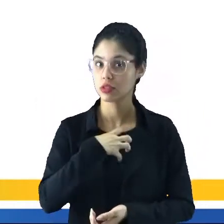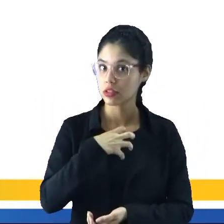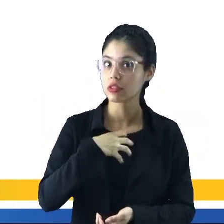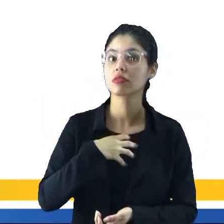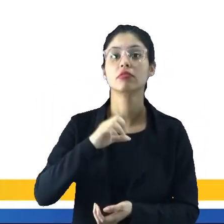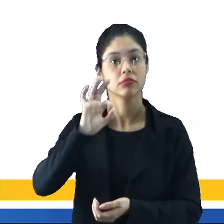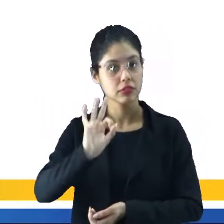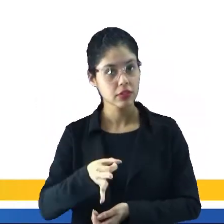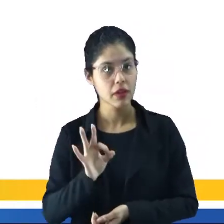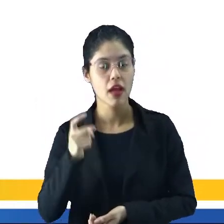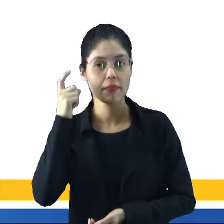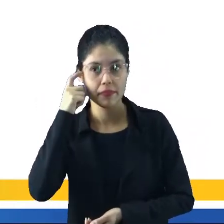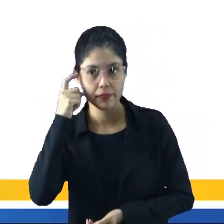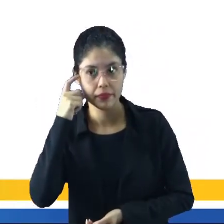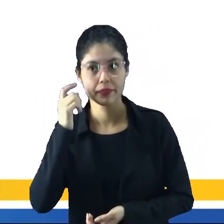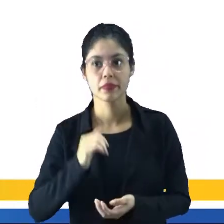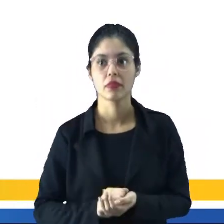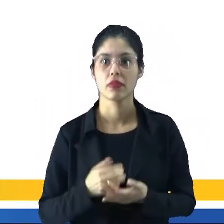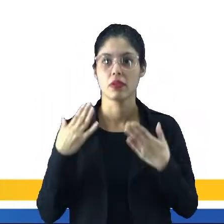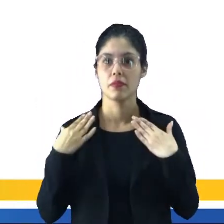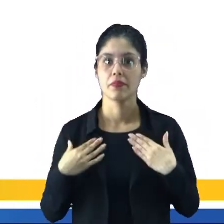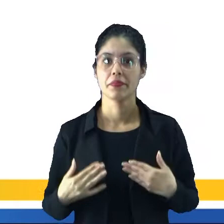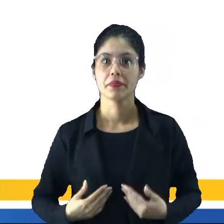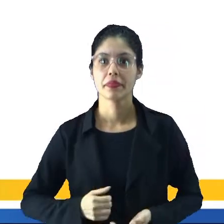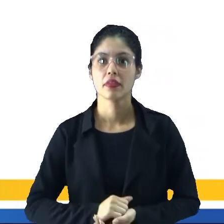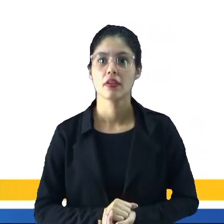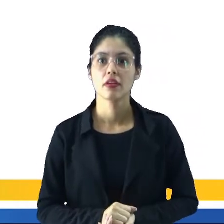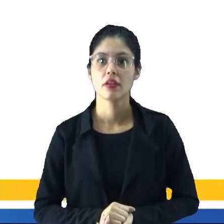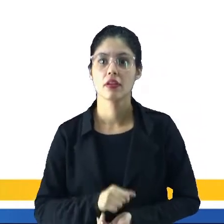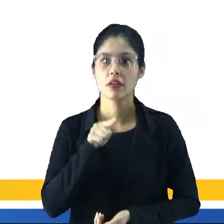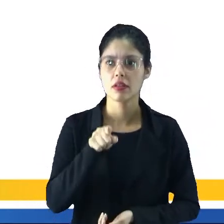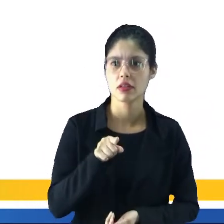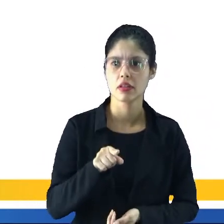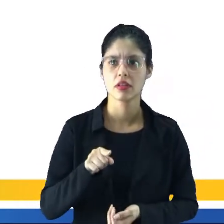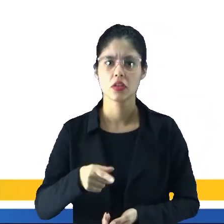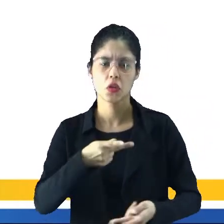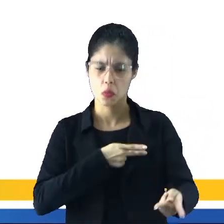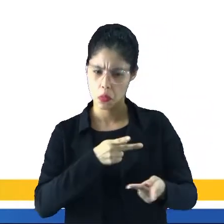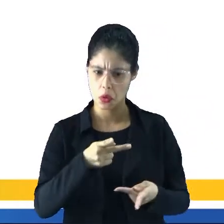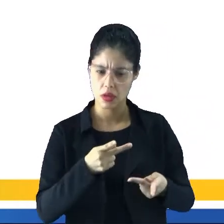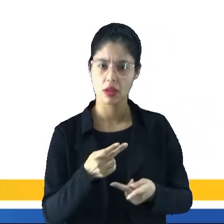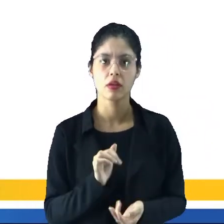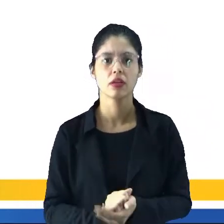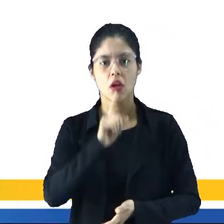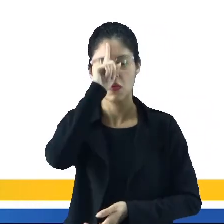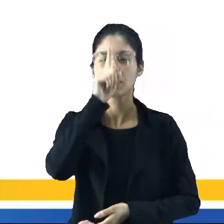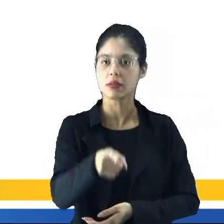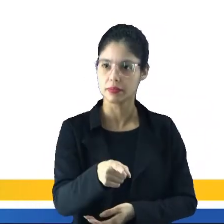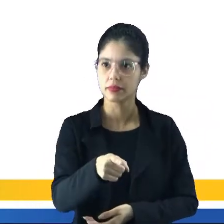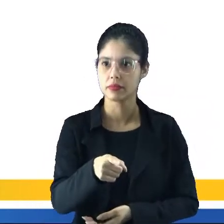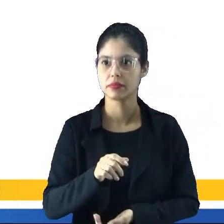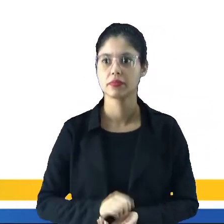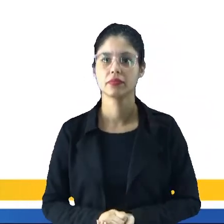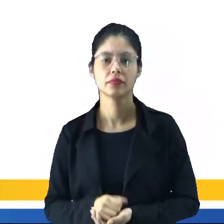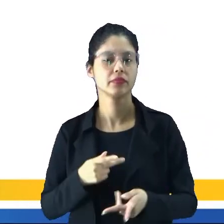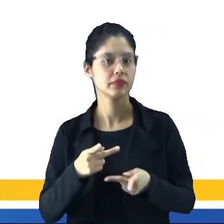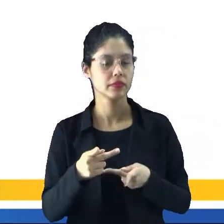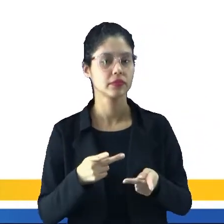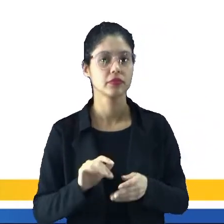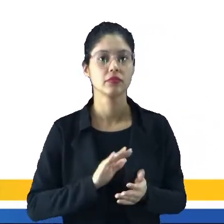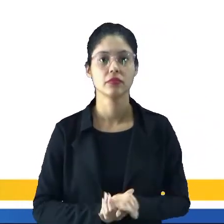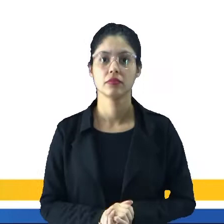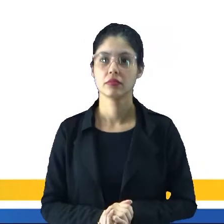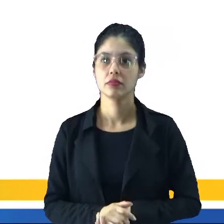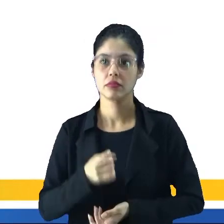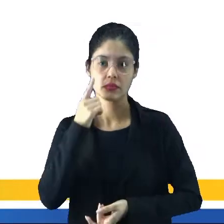sentido literal, né? Cabeça, parte do corpo humano. Você é a cabeça do projeto, ou seja, você é o líder do projeto.